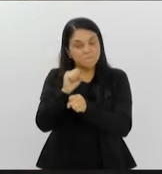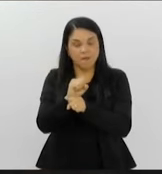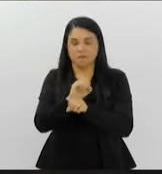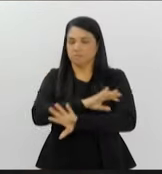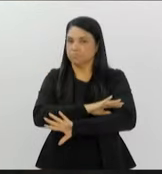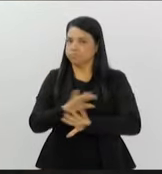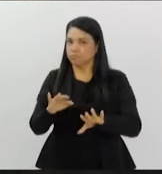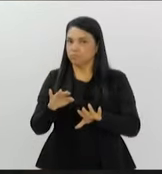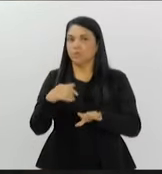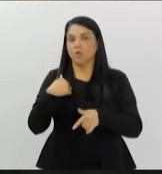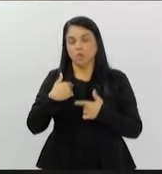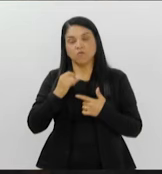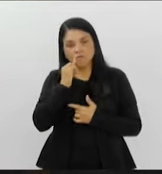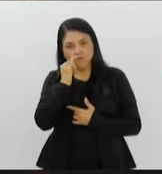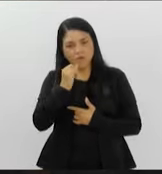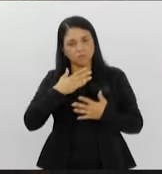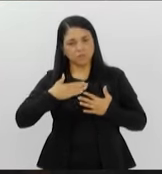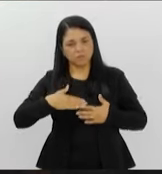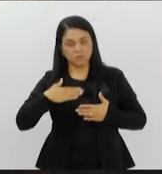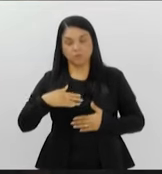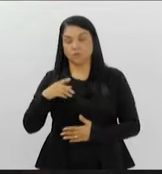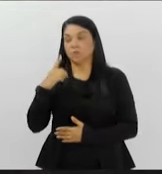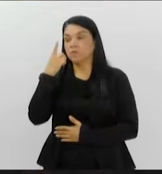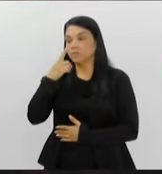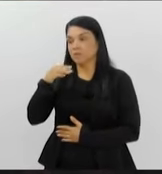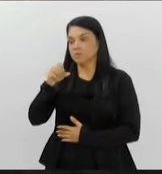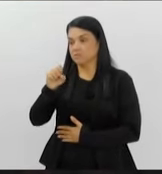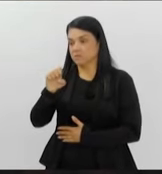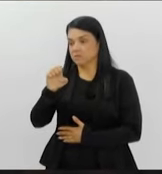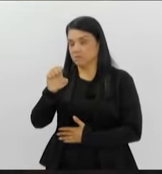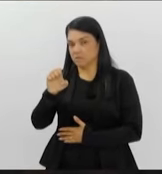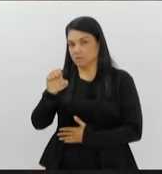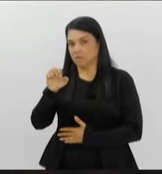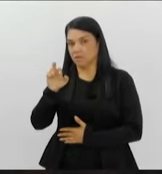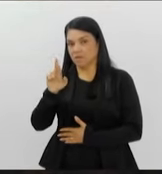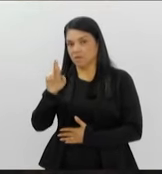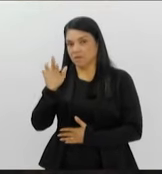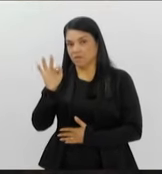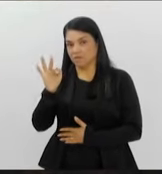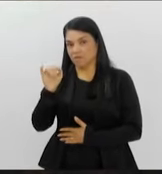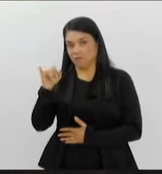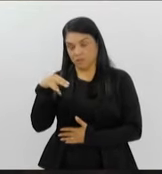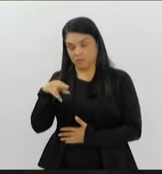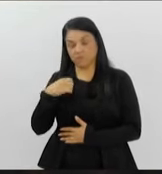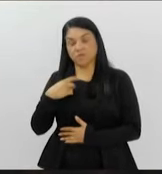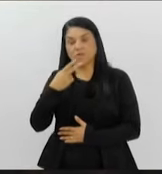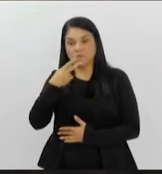eu vou dizer com muita tranquilidade. O deputado Flávio Serafini falou do meu candidato.